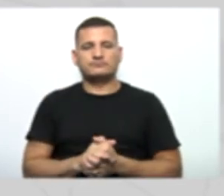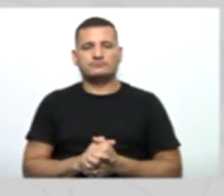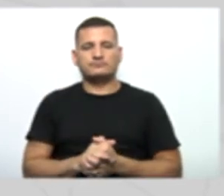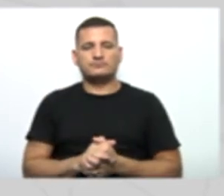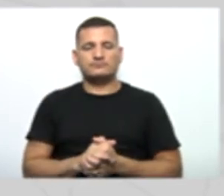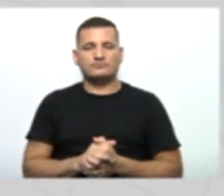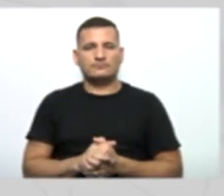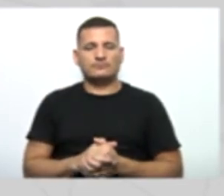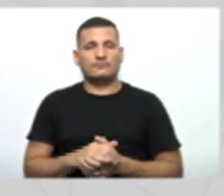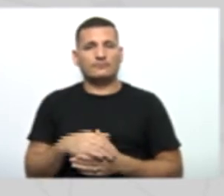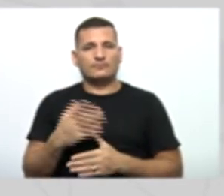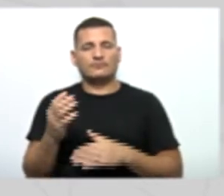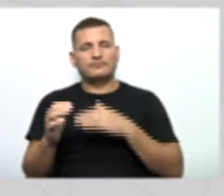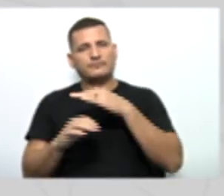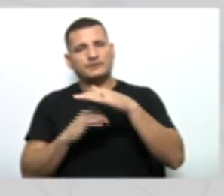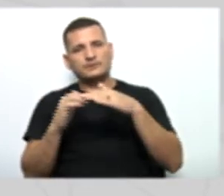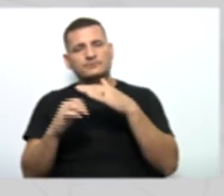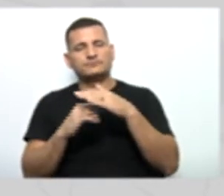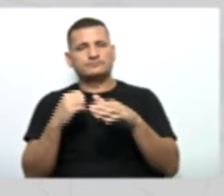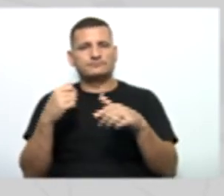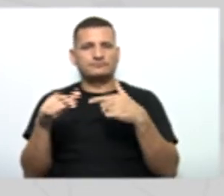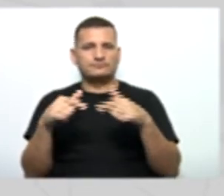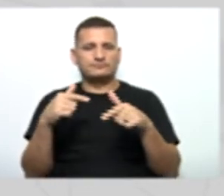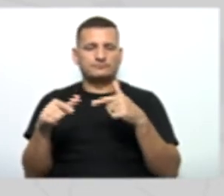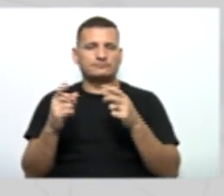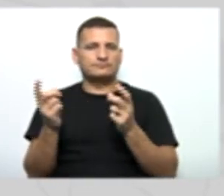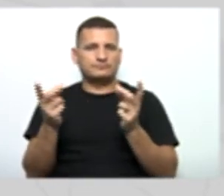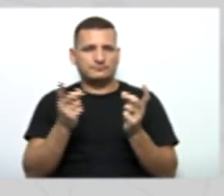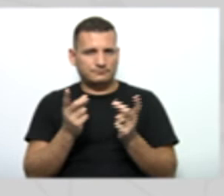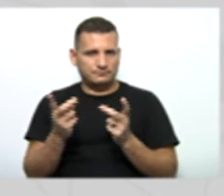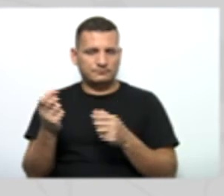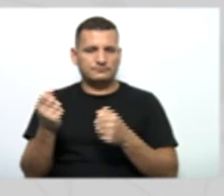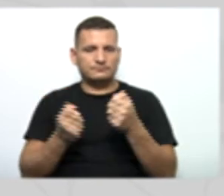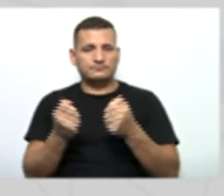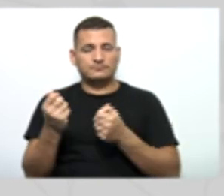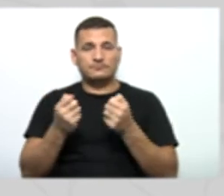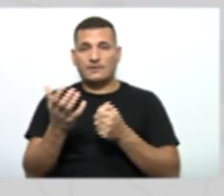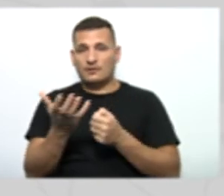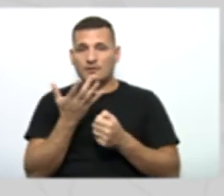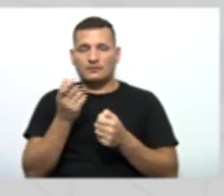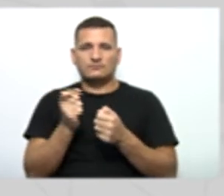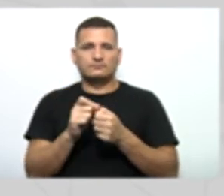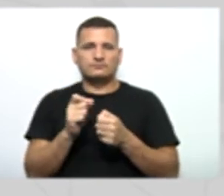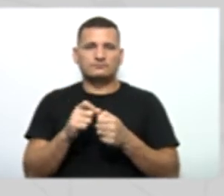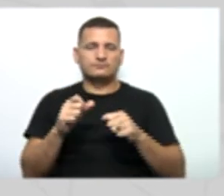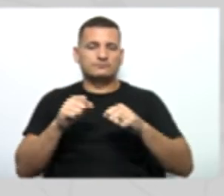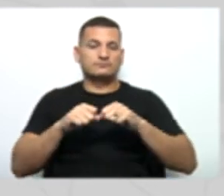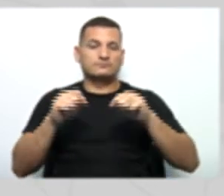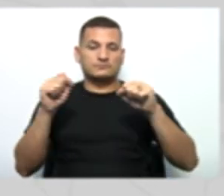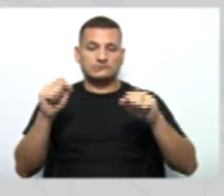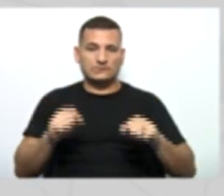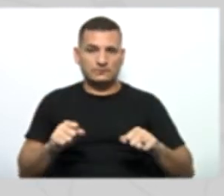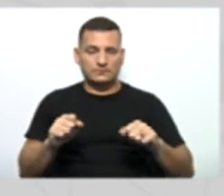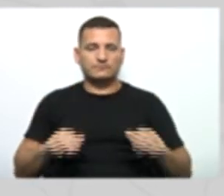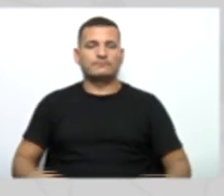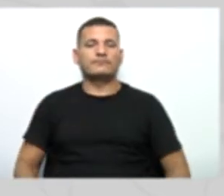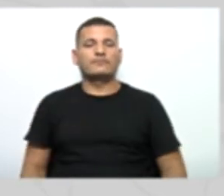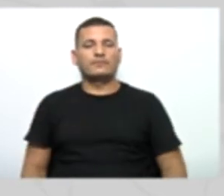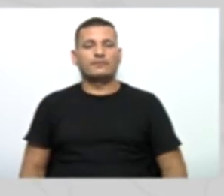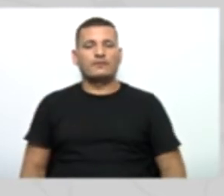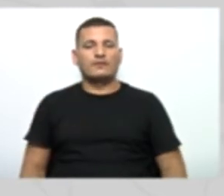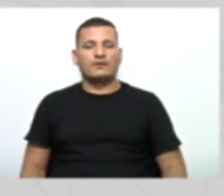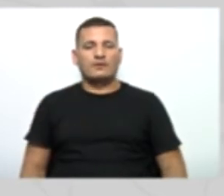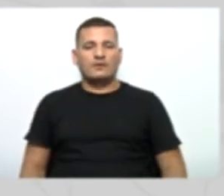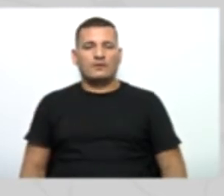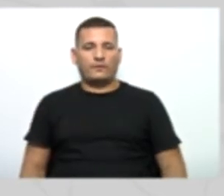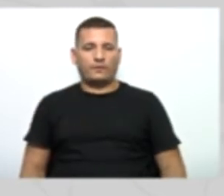Uma concessionária que trabalha com venda de veículo deseja criar um sistema para o seu negócio,